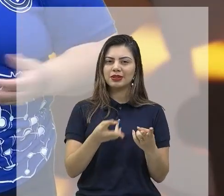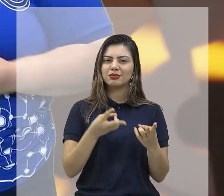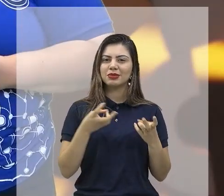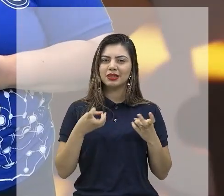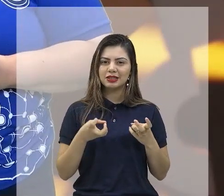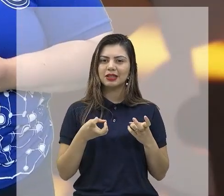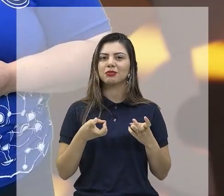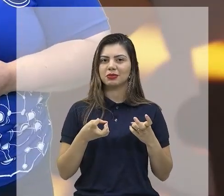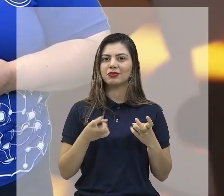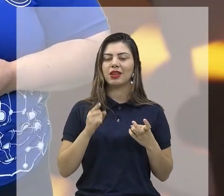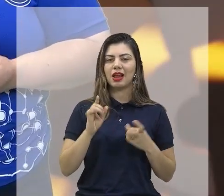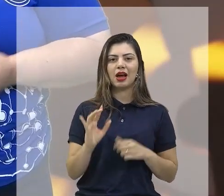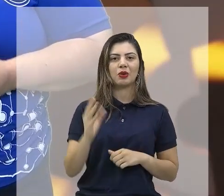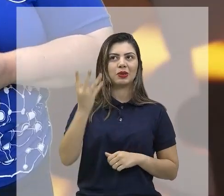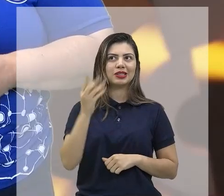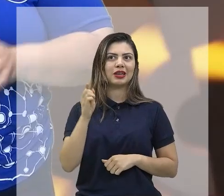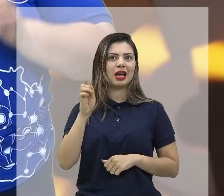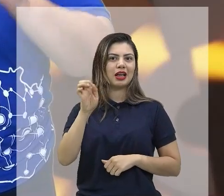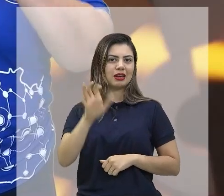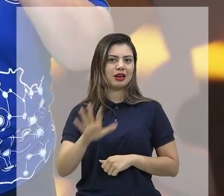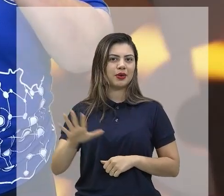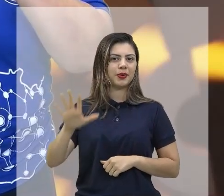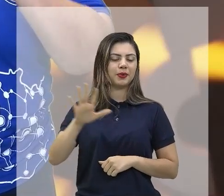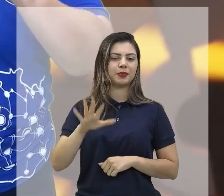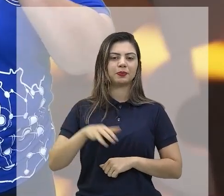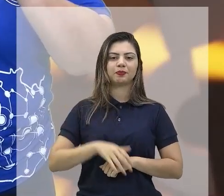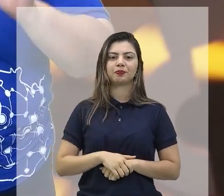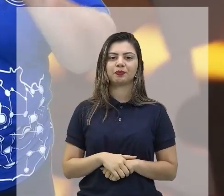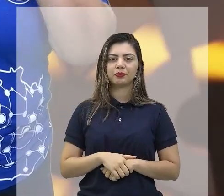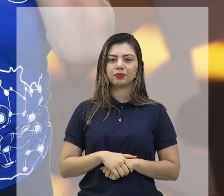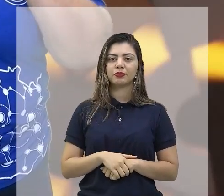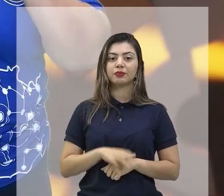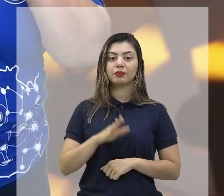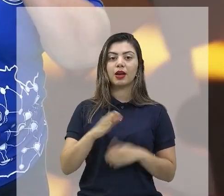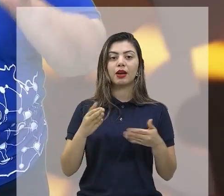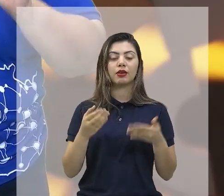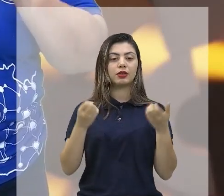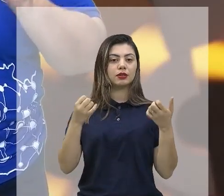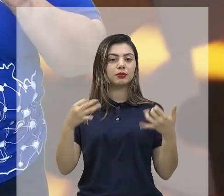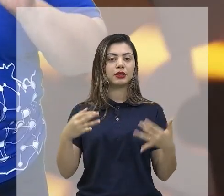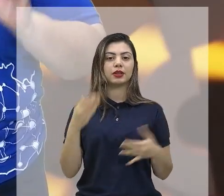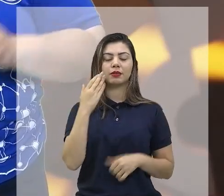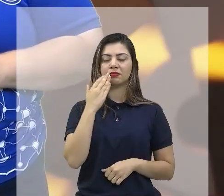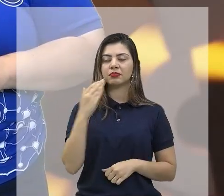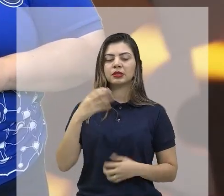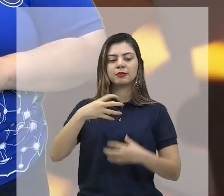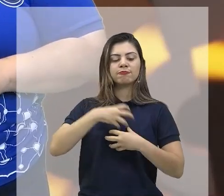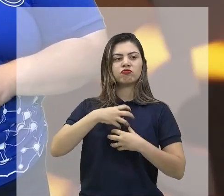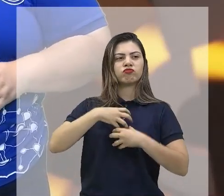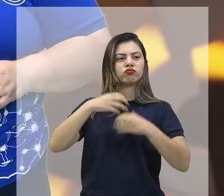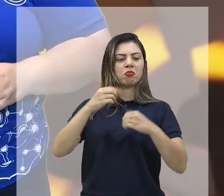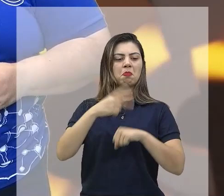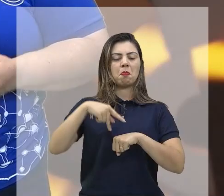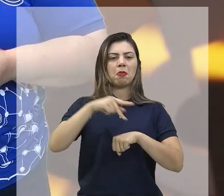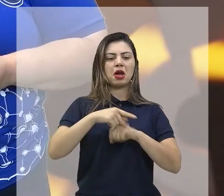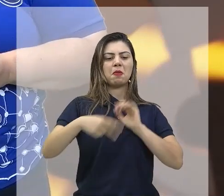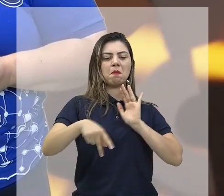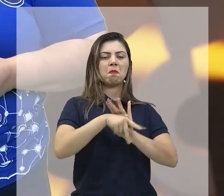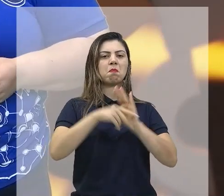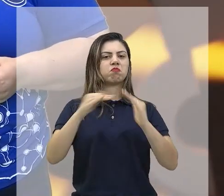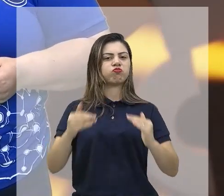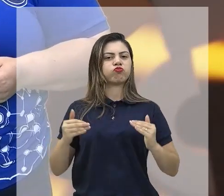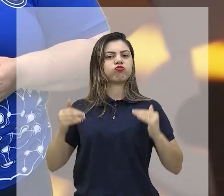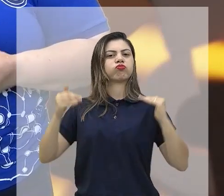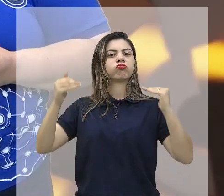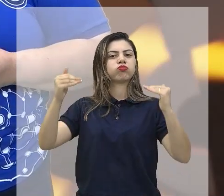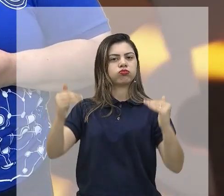ali sobre essa Europa. Vamos falar agora também sobre o que? O sentimento de superioridade. O componente central